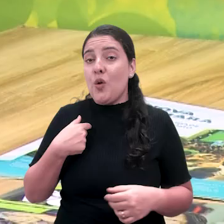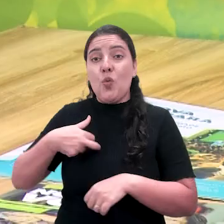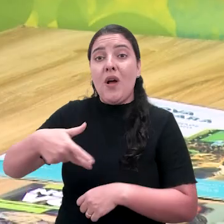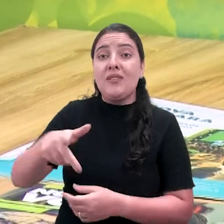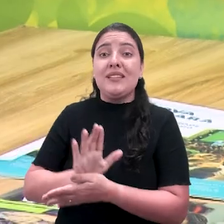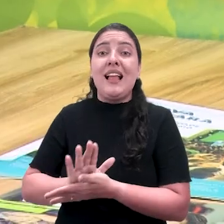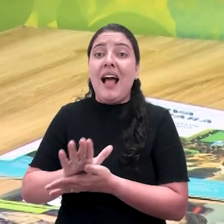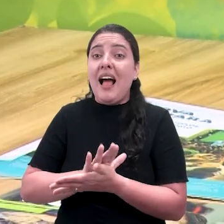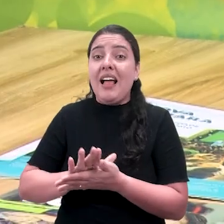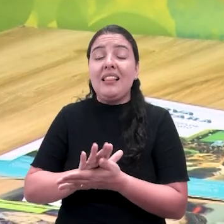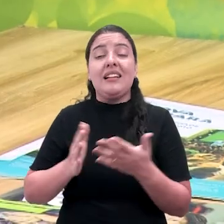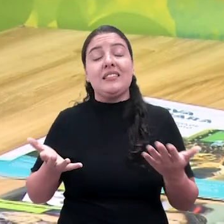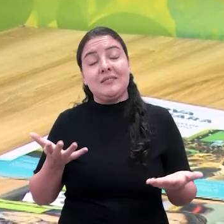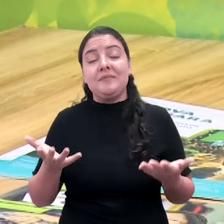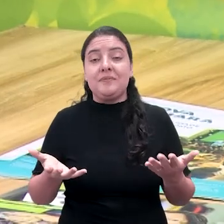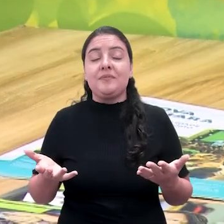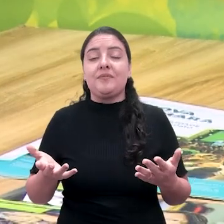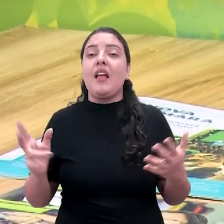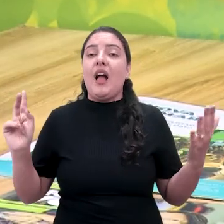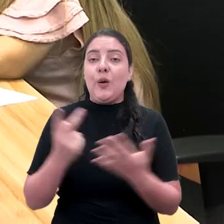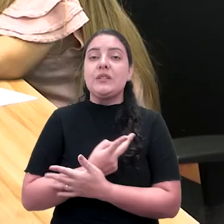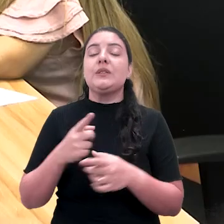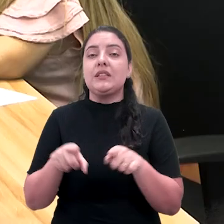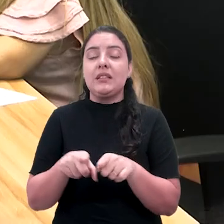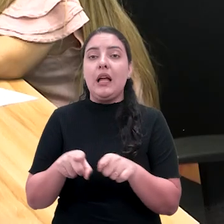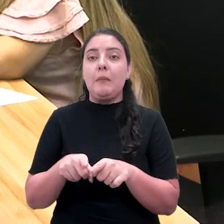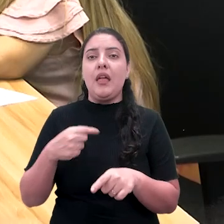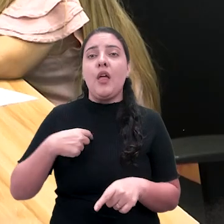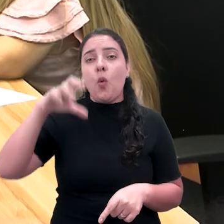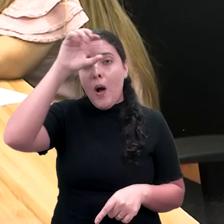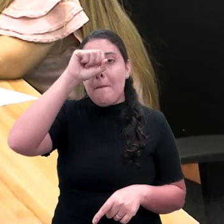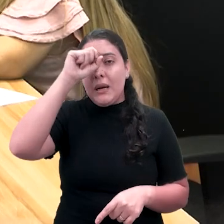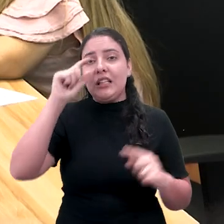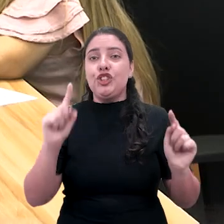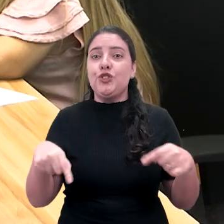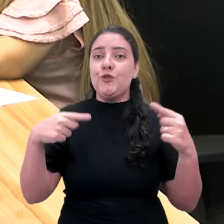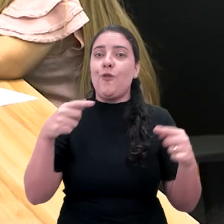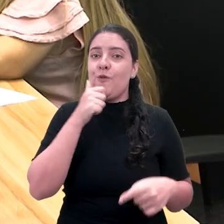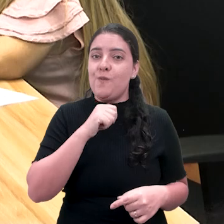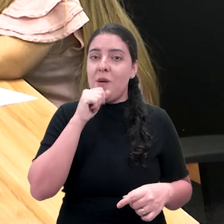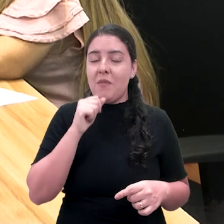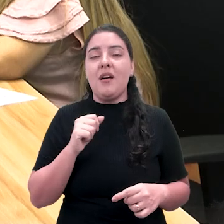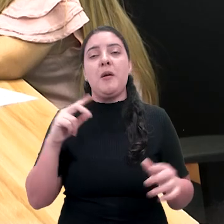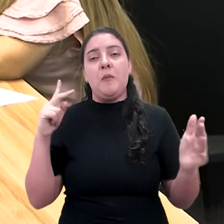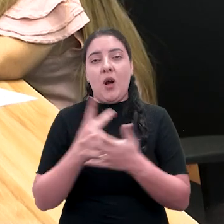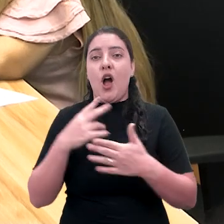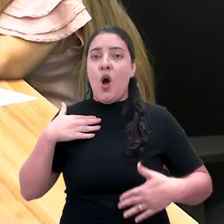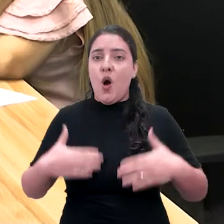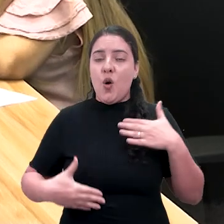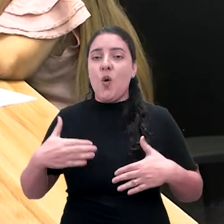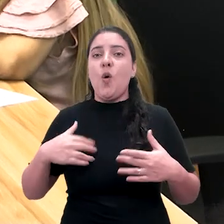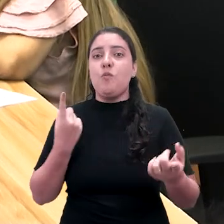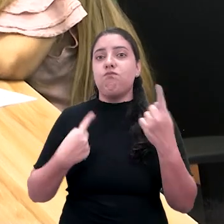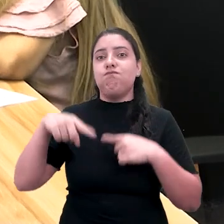quê. Aí veio toda a questão de eu reaprender a ser mãe, Sim. né? Diante desse corpo uma transformado, mãe